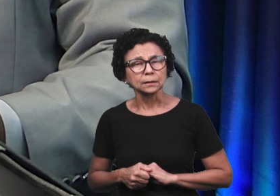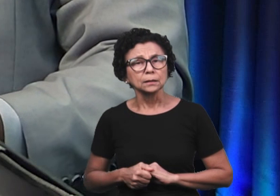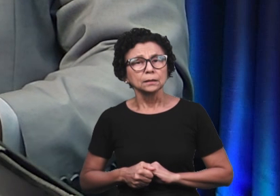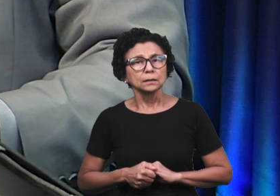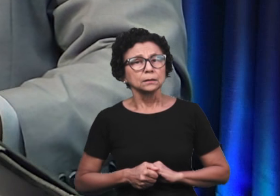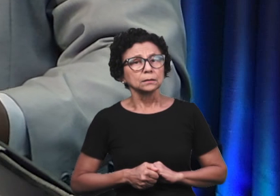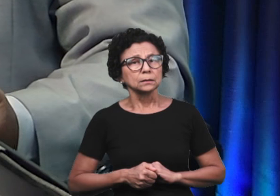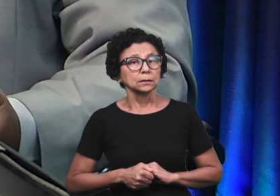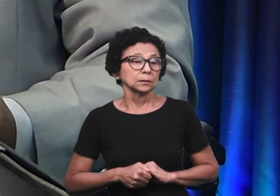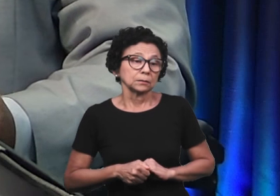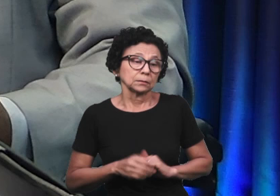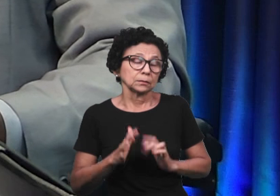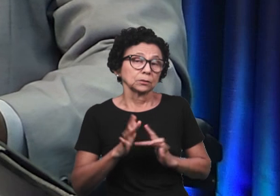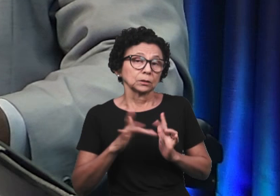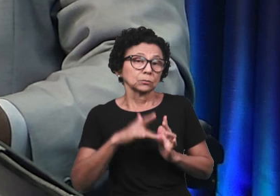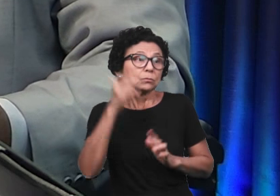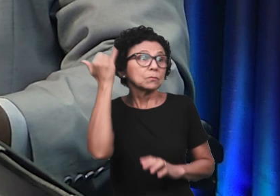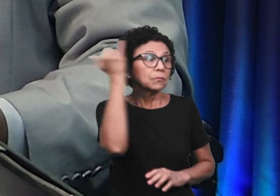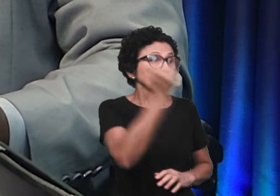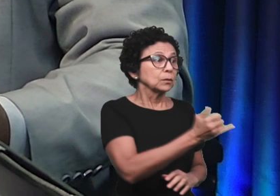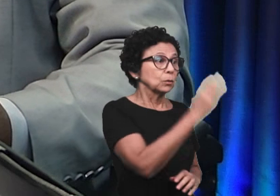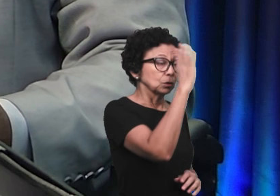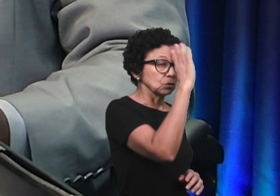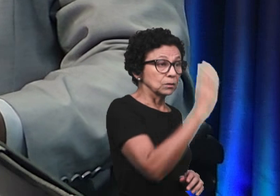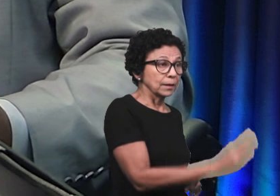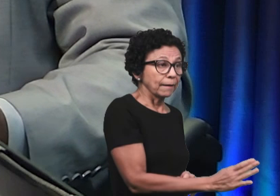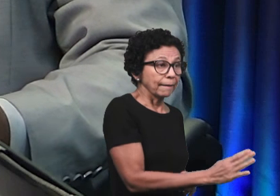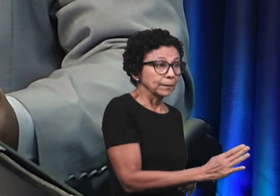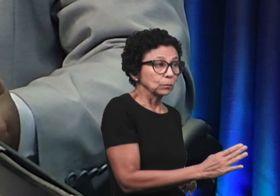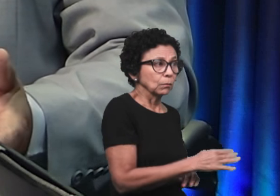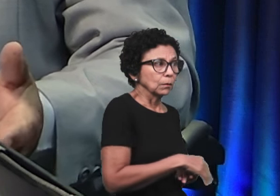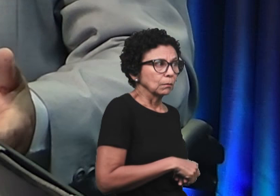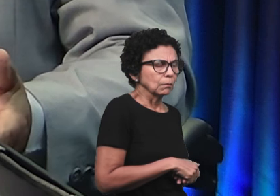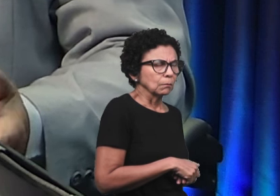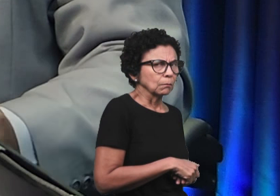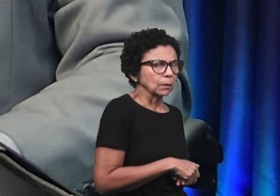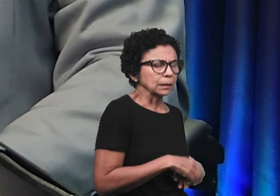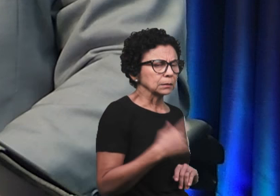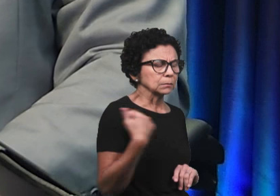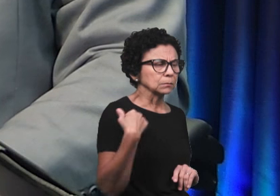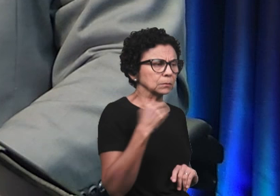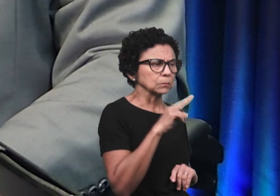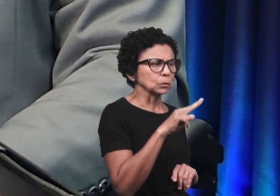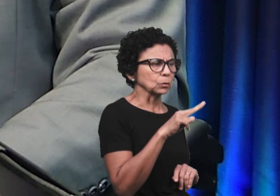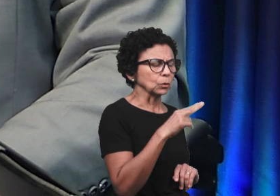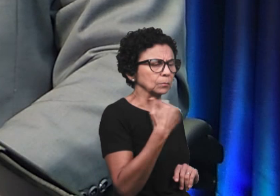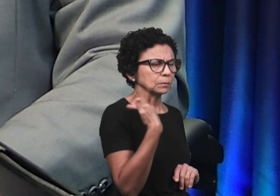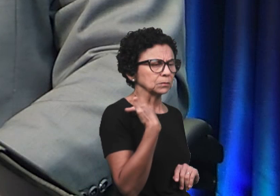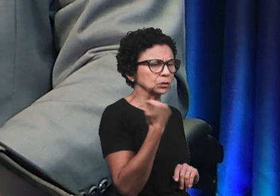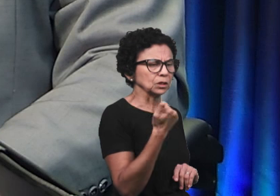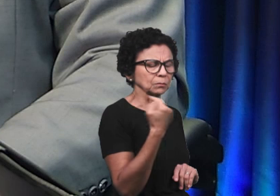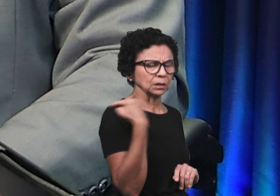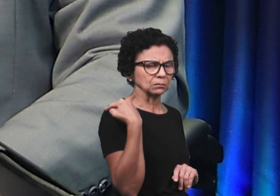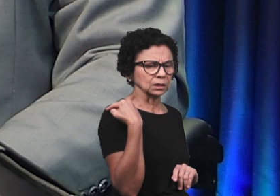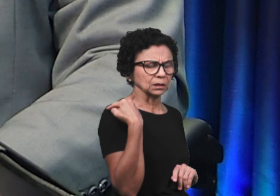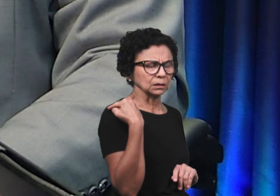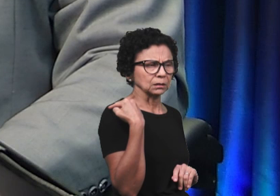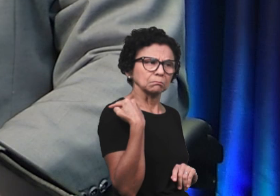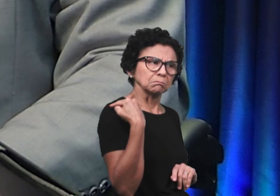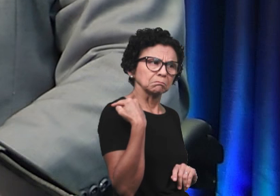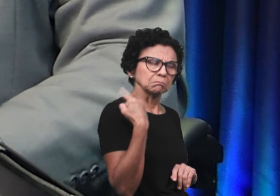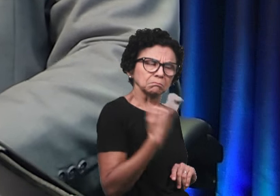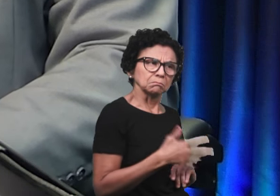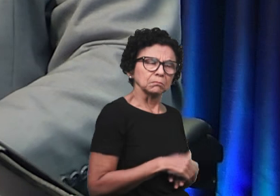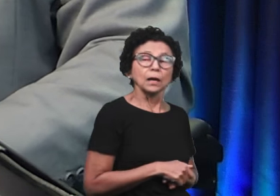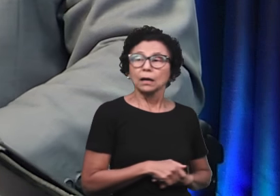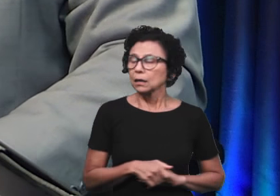ela, ela não estava reconhecendo o Senhor. Quando o Senhor a chama pelo nome, então ela vê Jesus vivo, Jesus